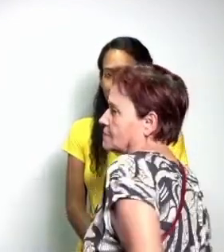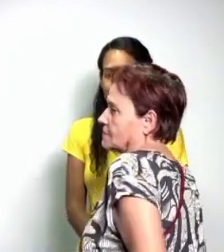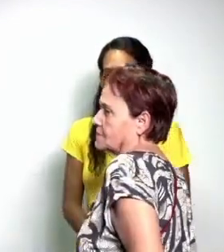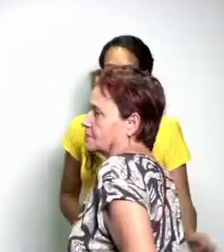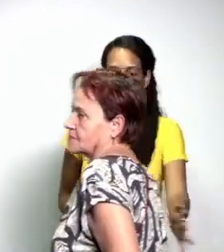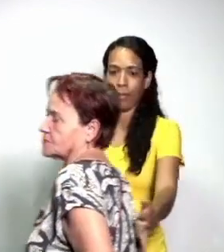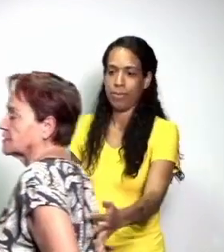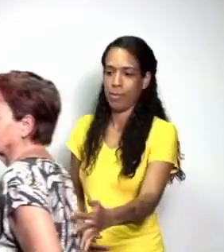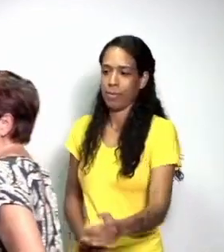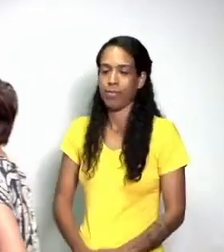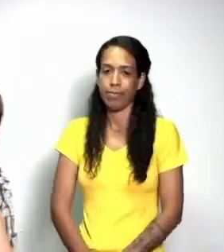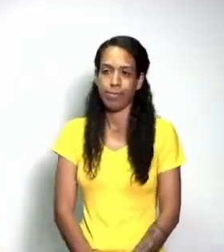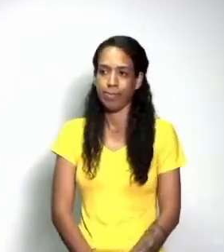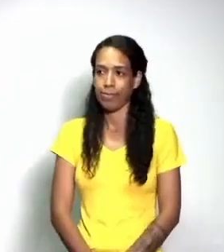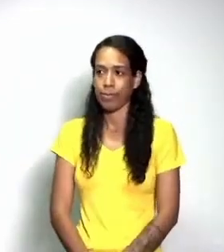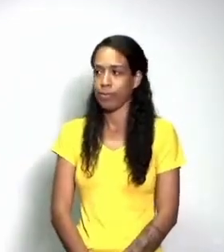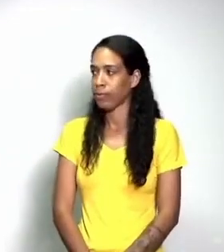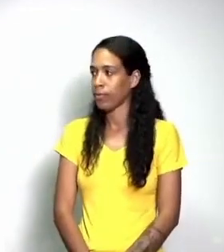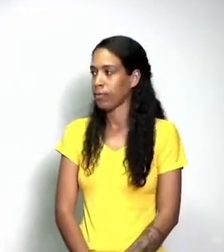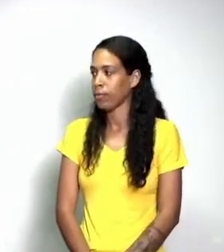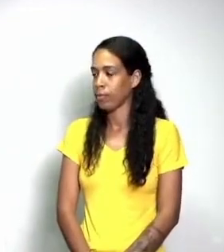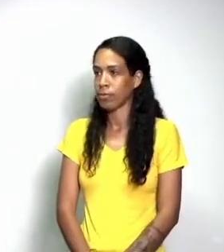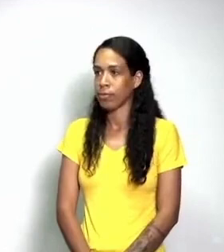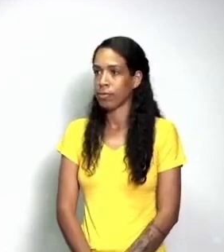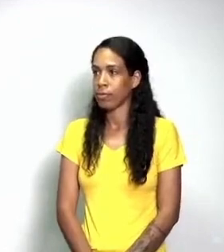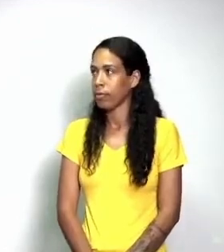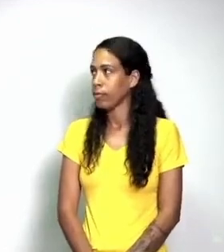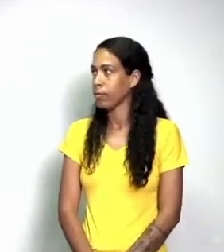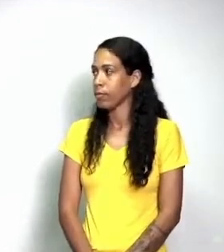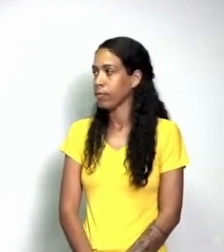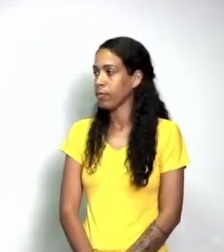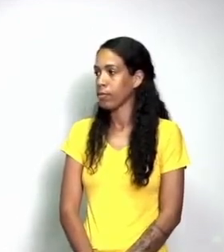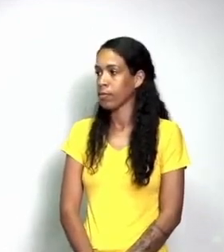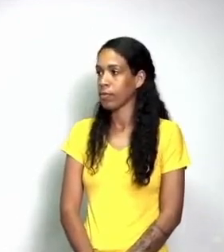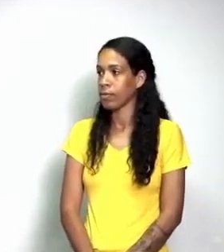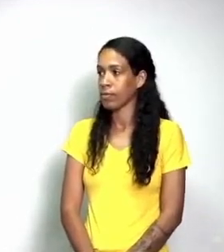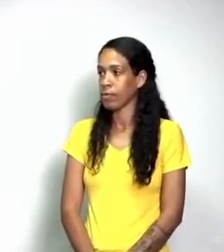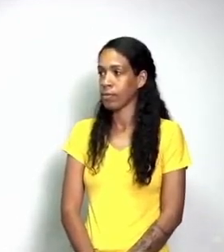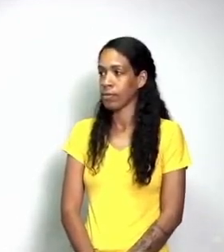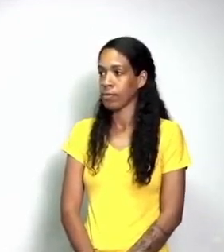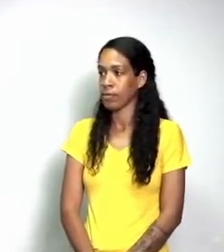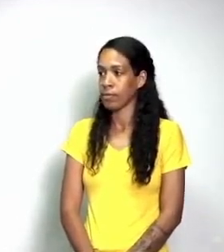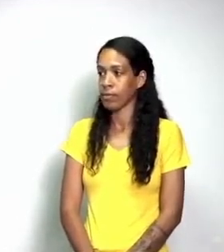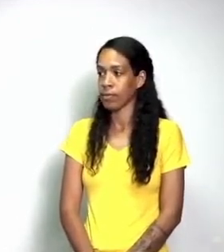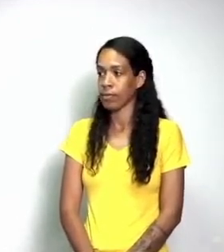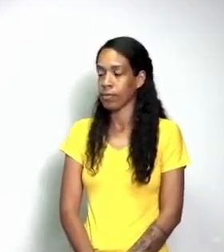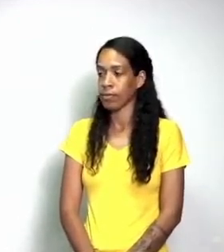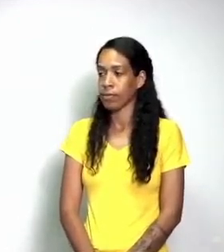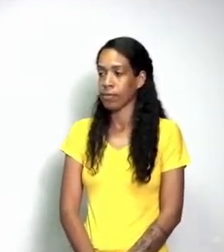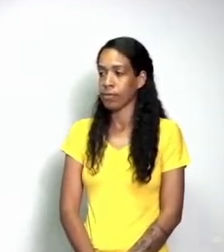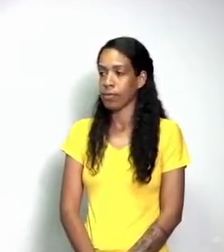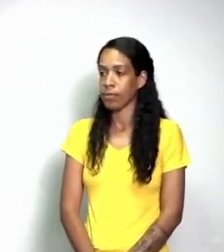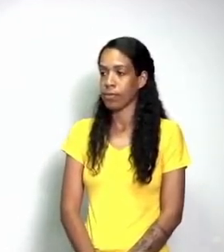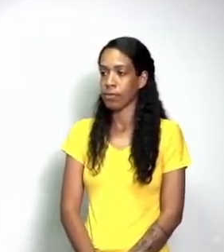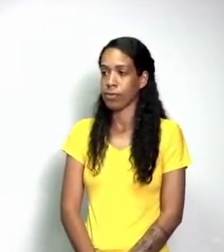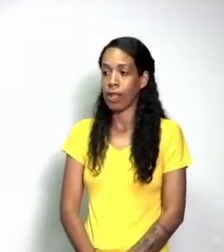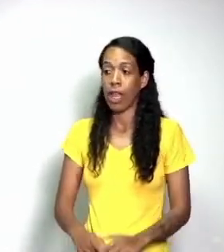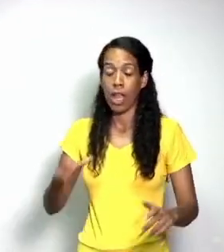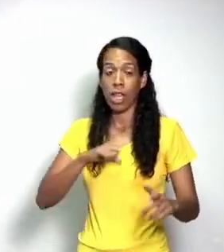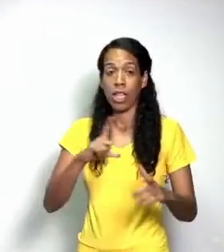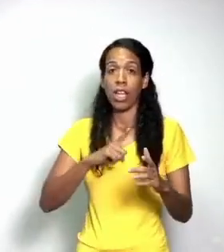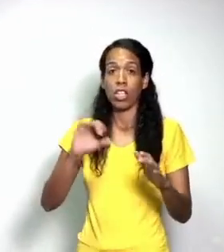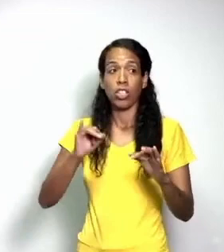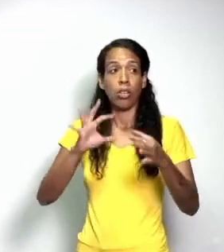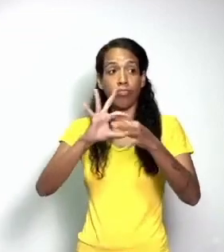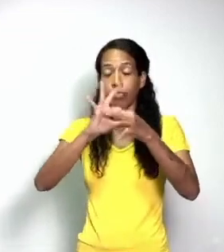o monitor. O monitor, ele tem uma rodelinha que já conseguiria ser liberada